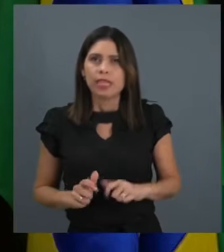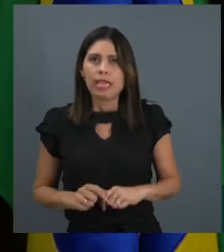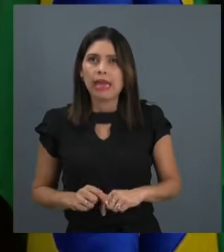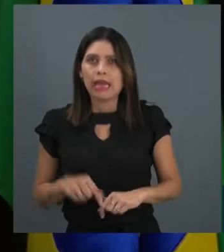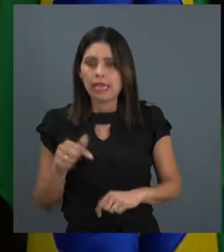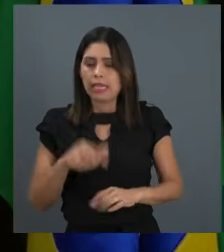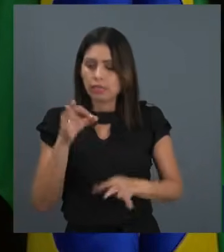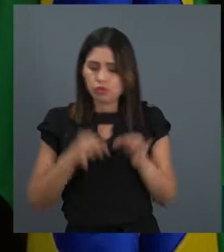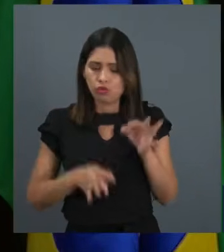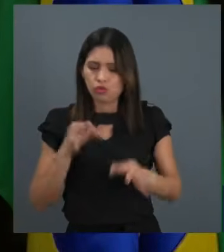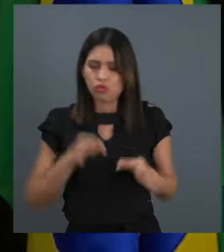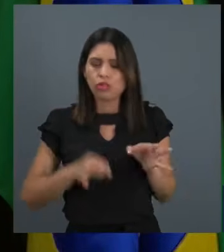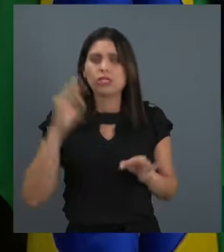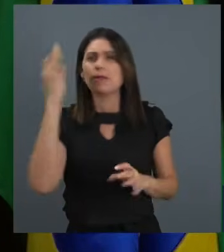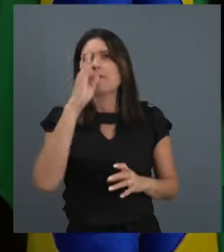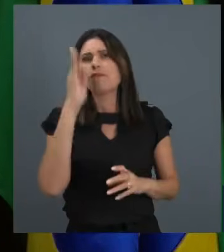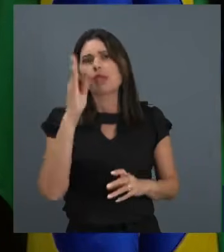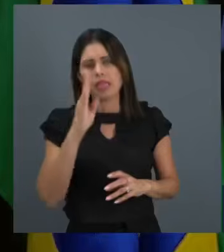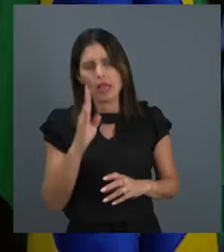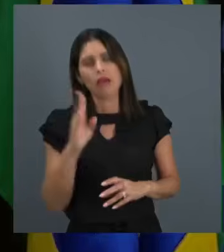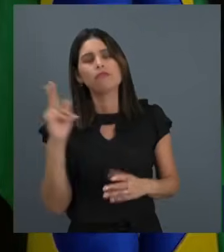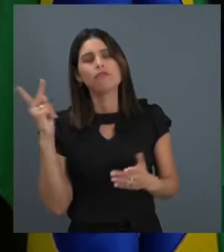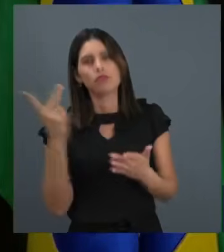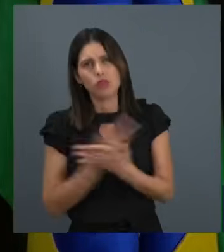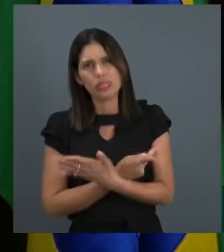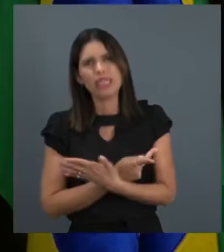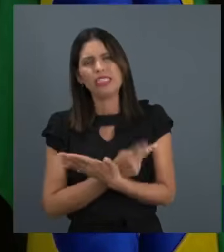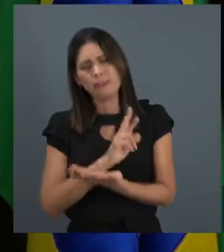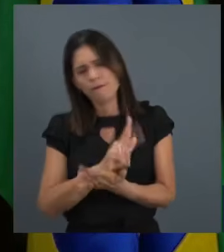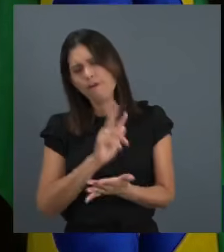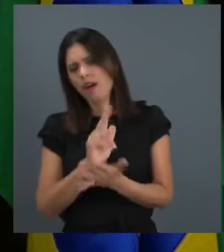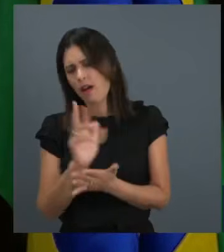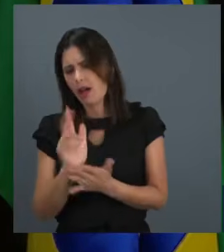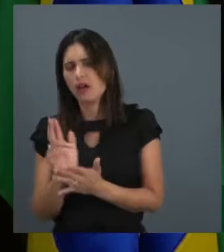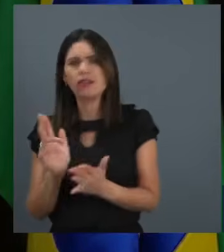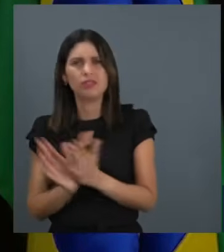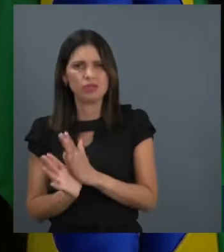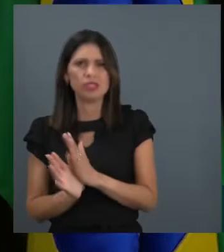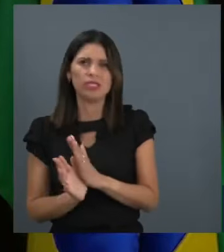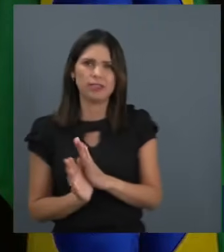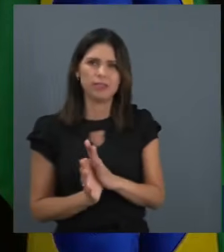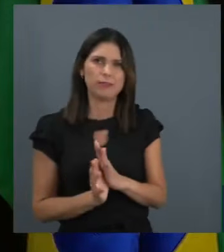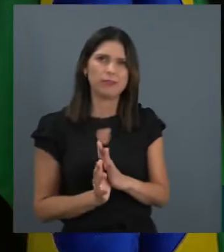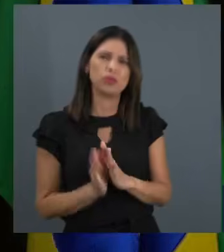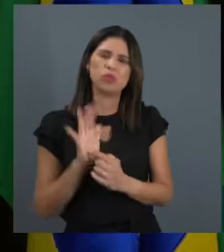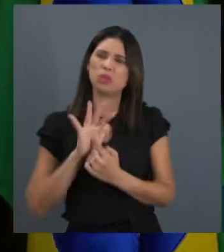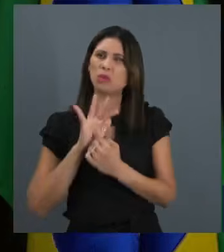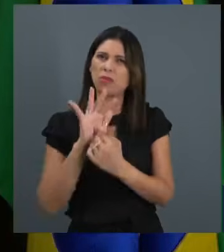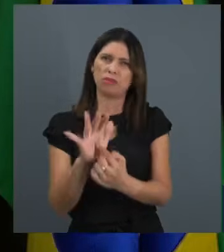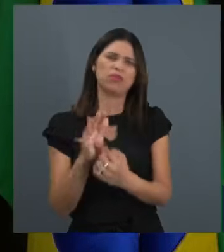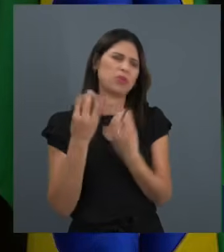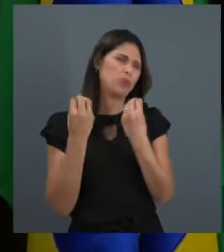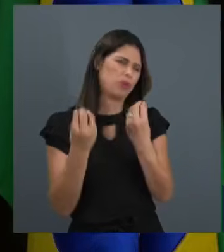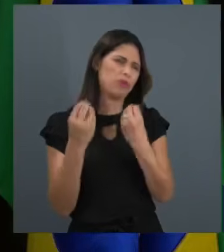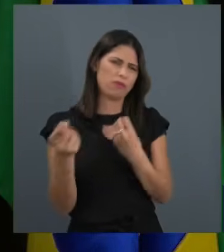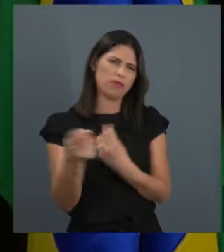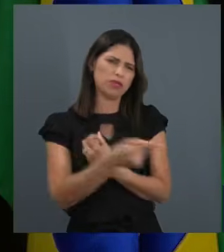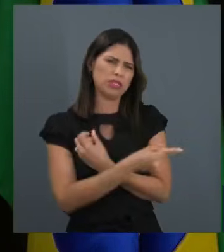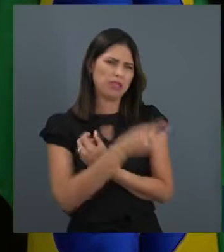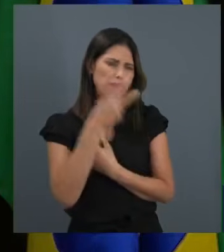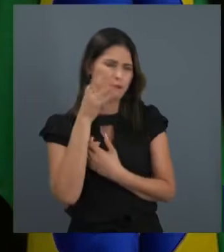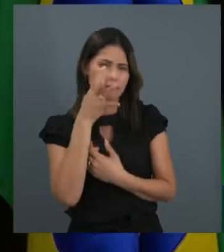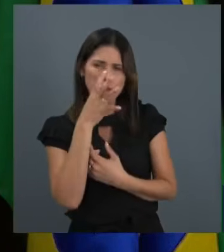Justiça Brasileira, que comete sucessivas ilegalidades explícitas. Isso é coisa que você vê naqueles